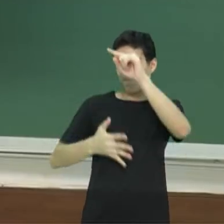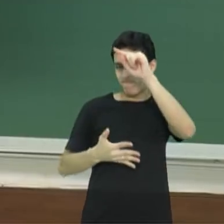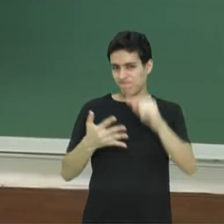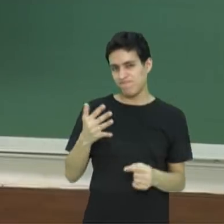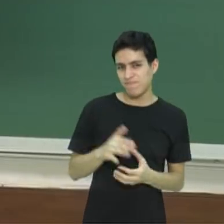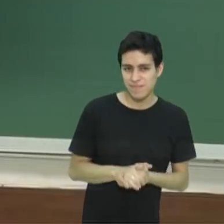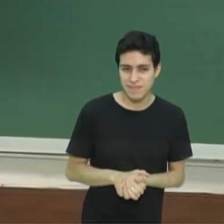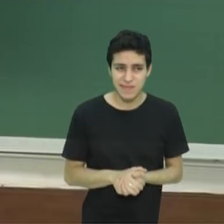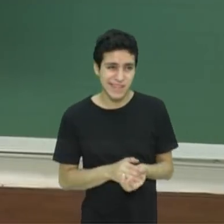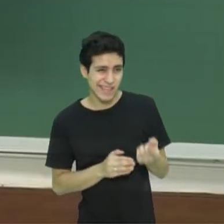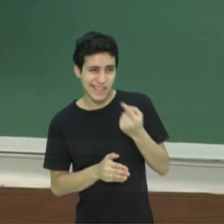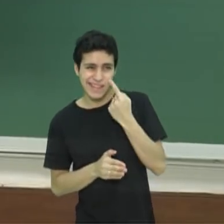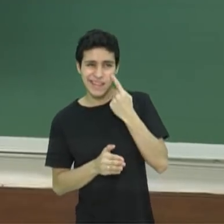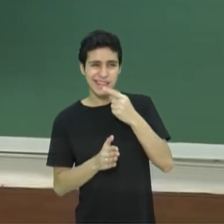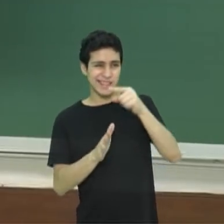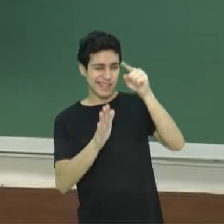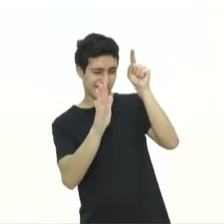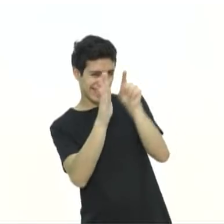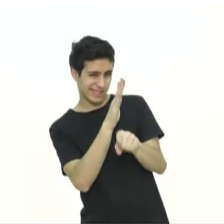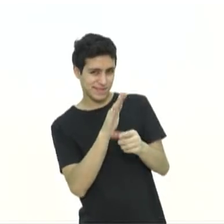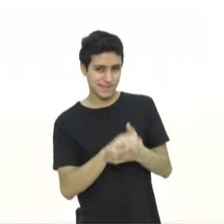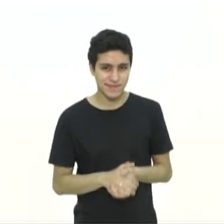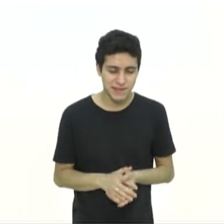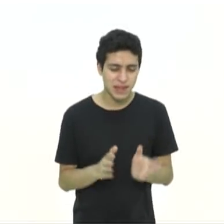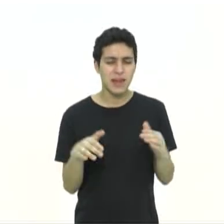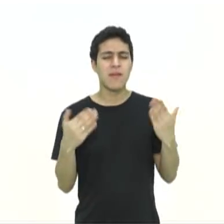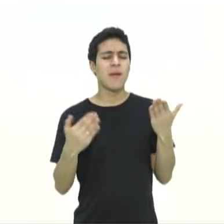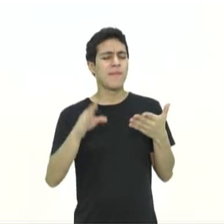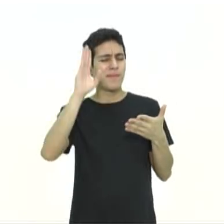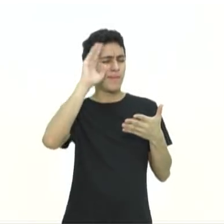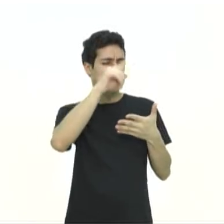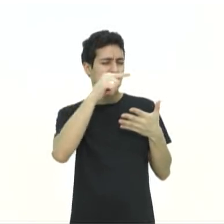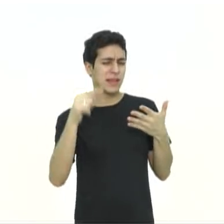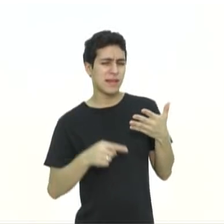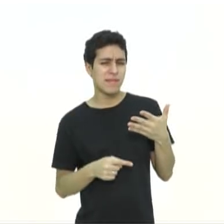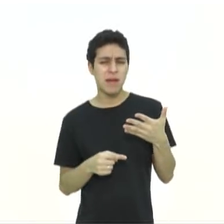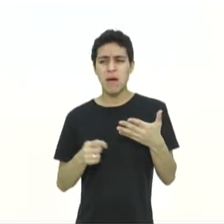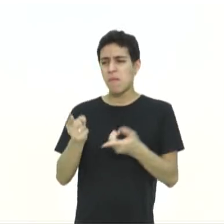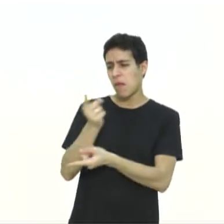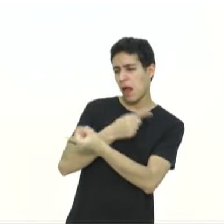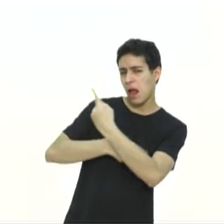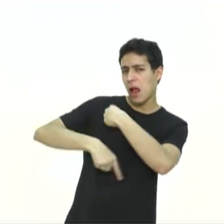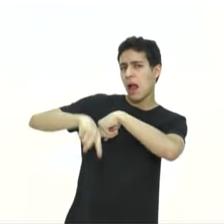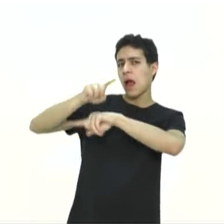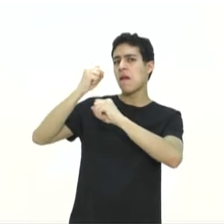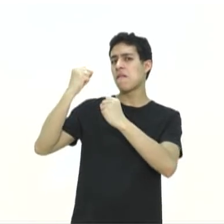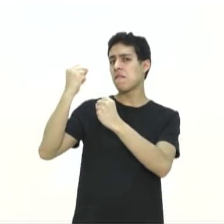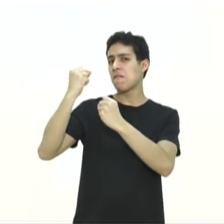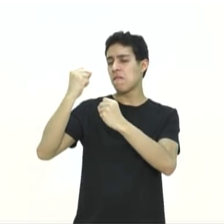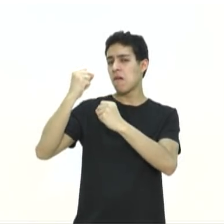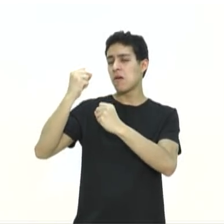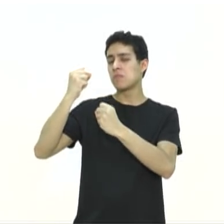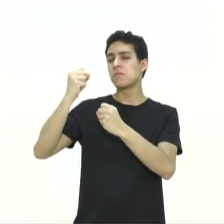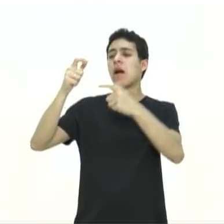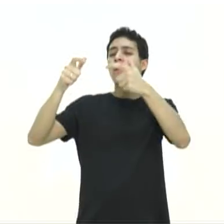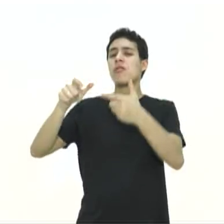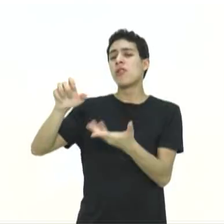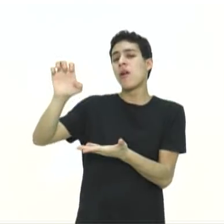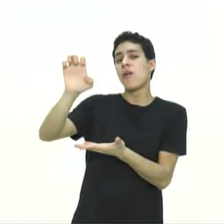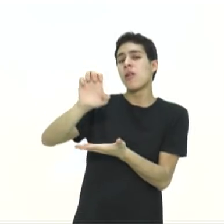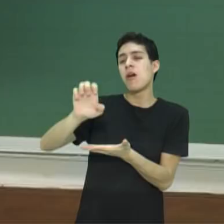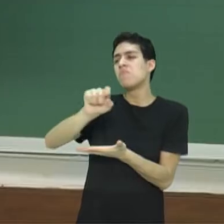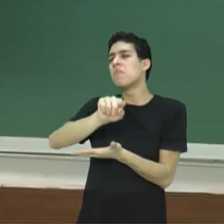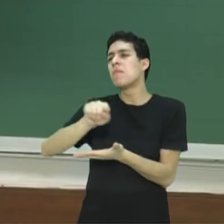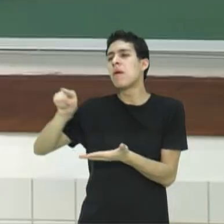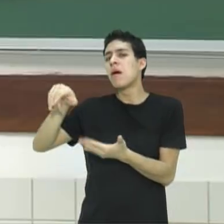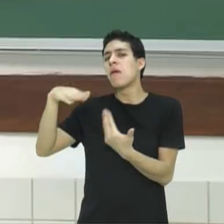Vamos para um questionário agora, o primeiro aí, ó. Quais as principais potências econômicas existentes no continente europeu? A gente acabou de falar sobre isso,